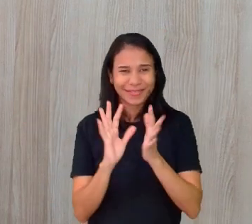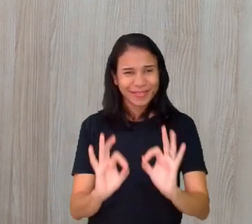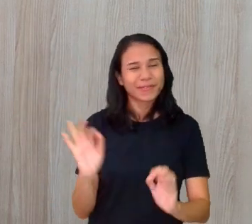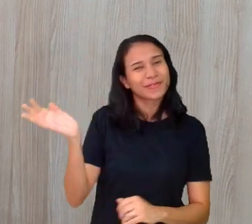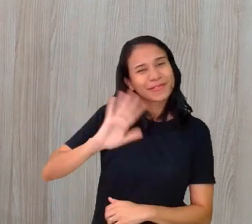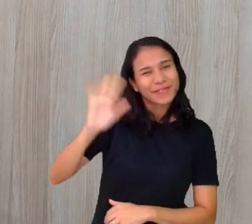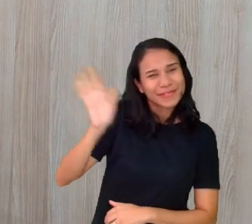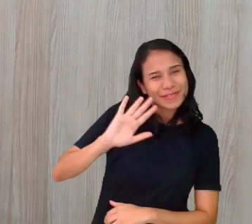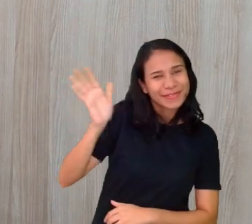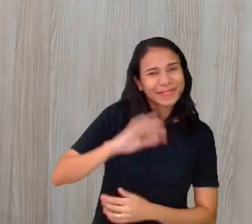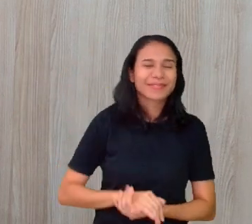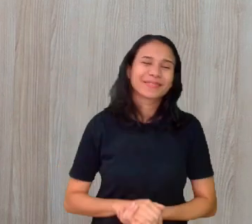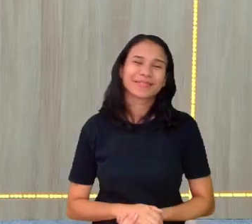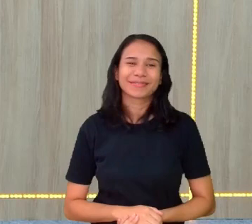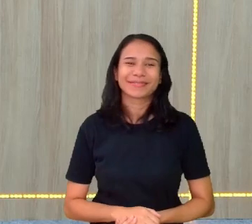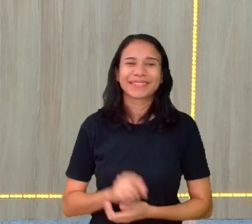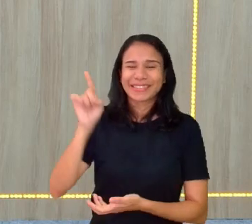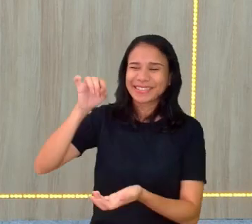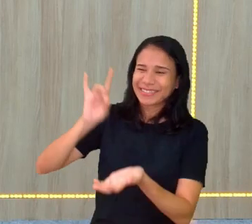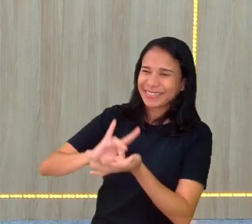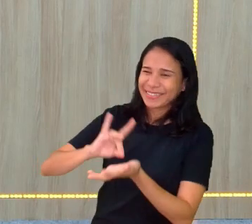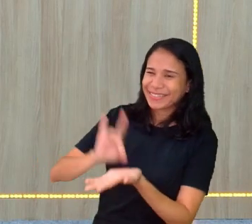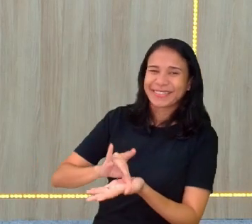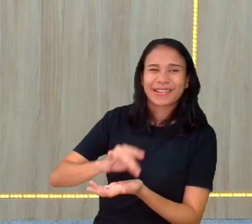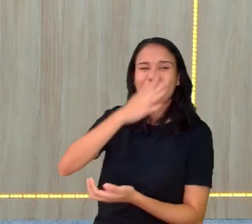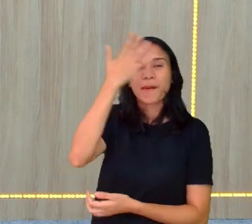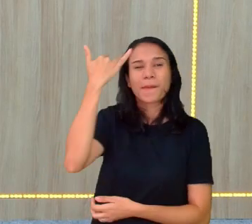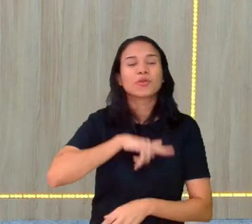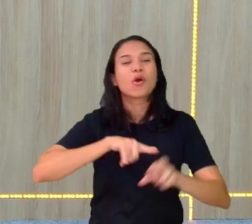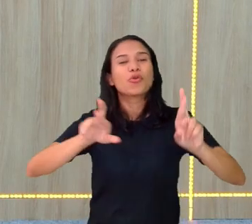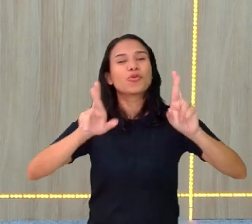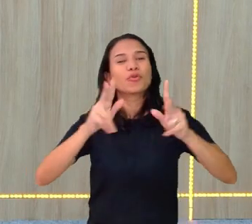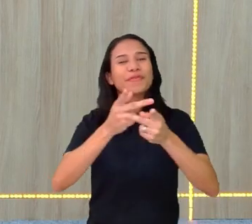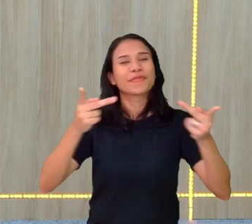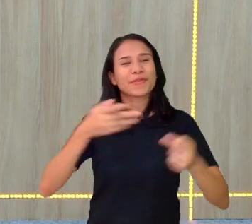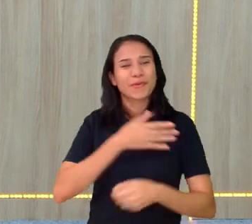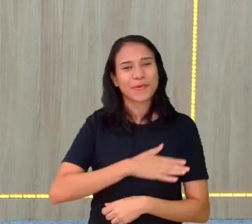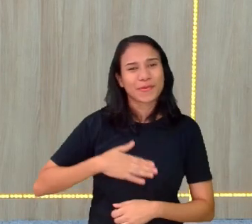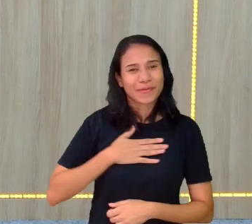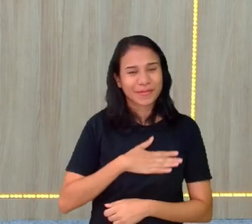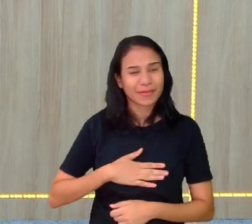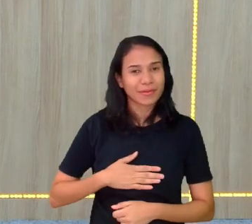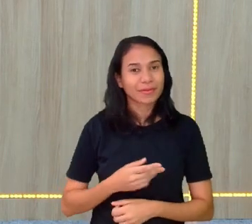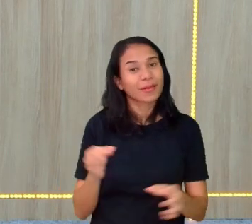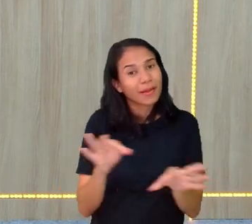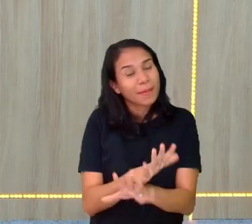Tchau, tchau. Exatamente, gente. Espero que vocês tenham gostado.